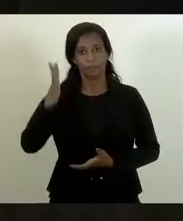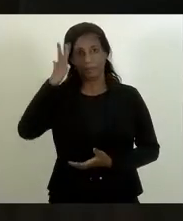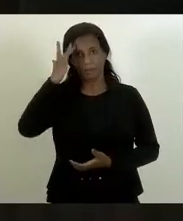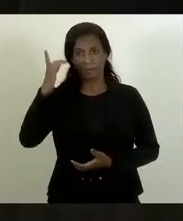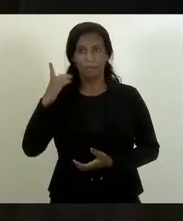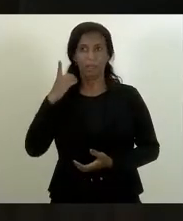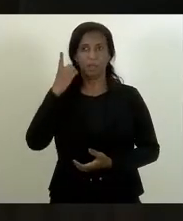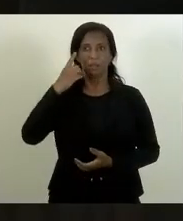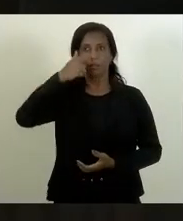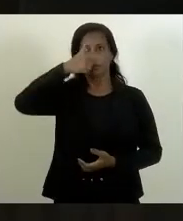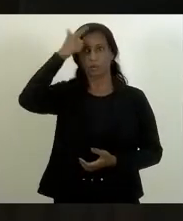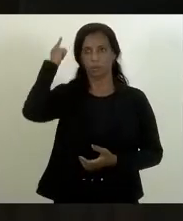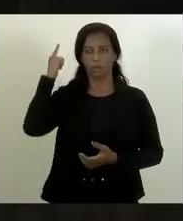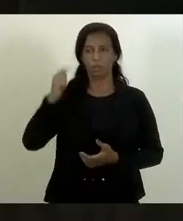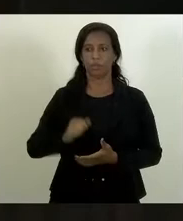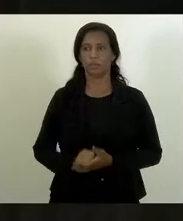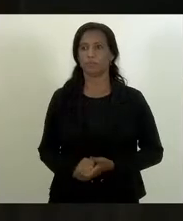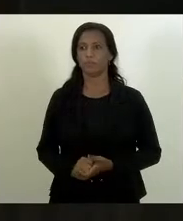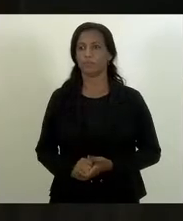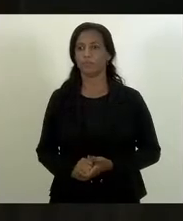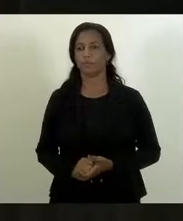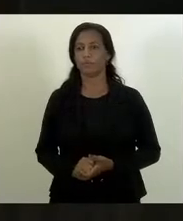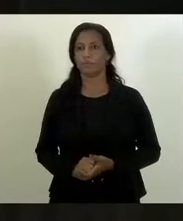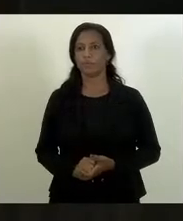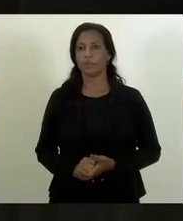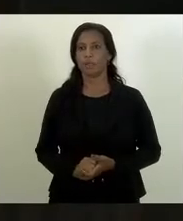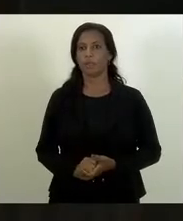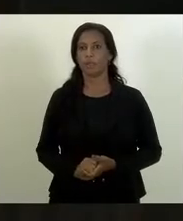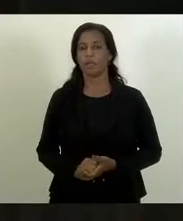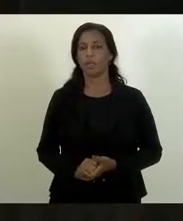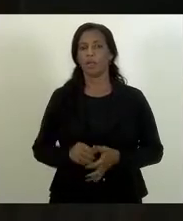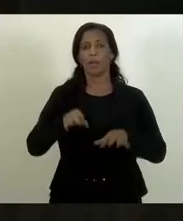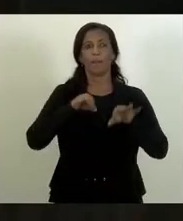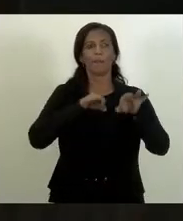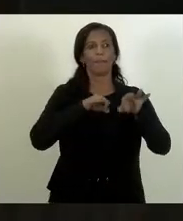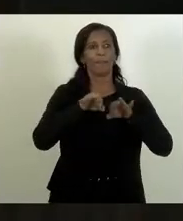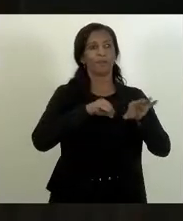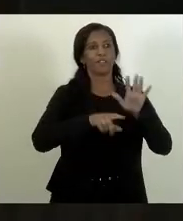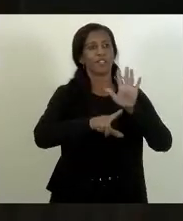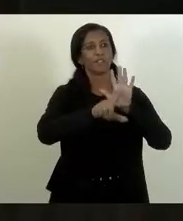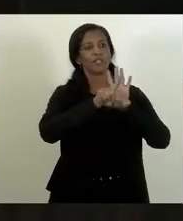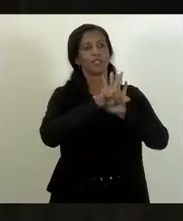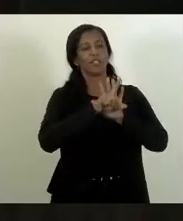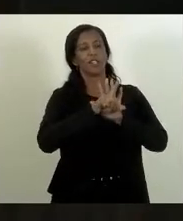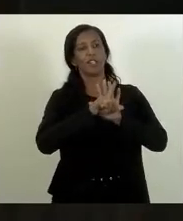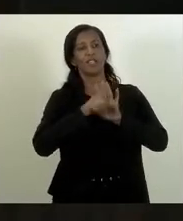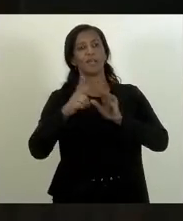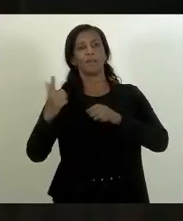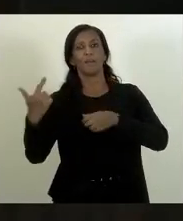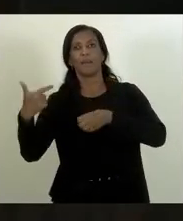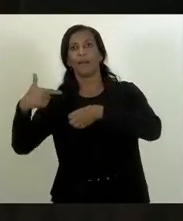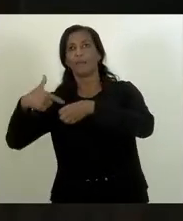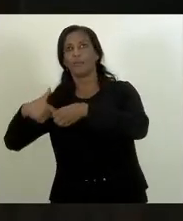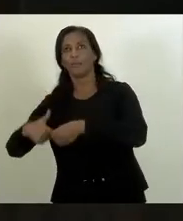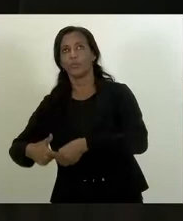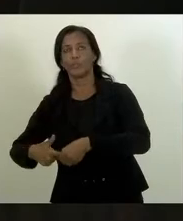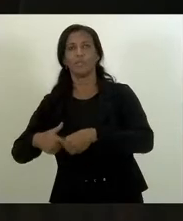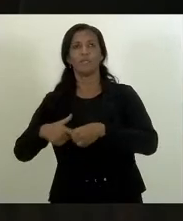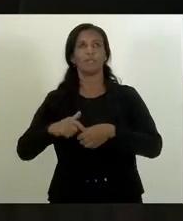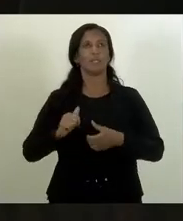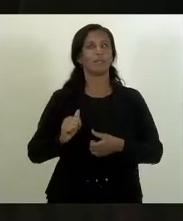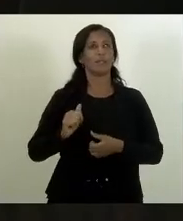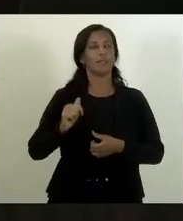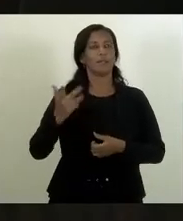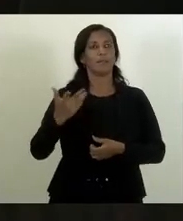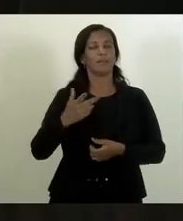tenha dúvidas. Projeto de lei para isentar a gasolina do ICMS, para isentar